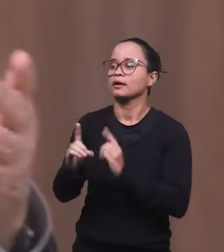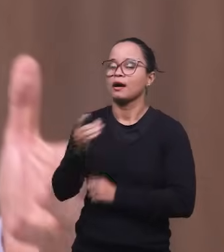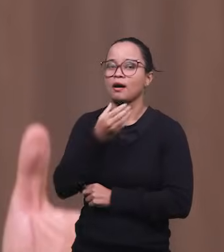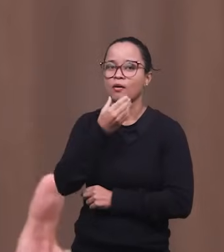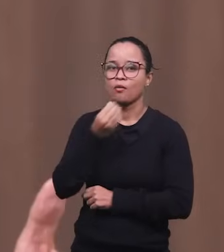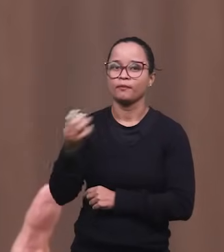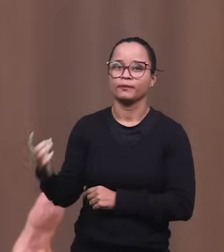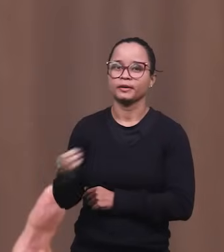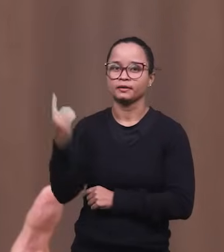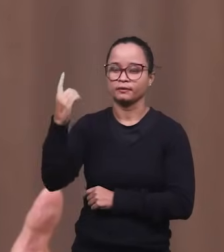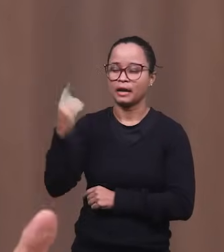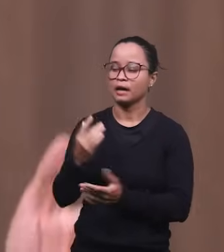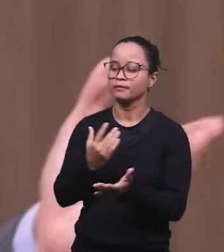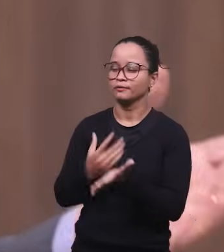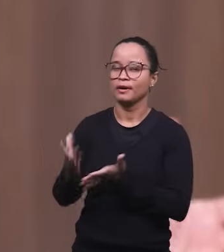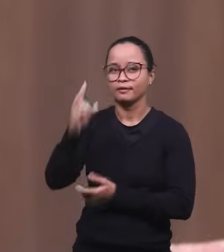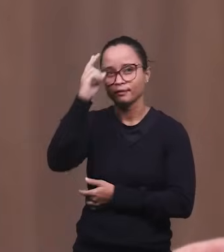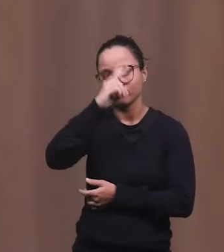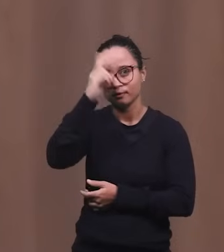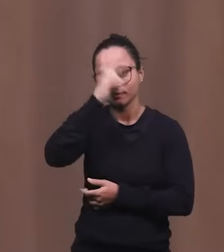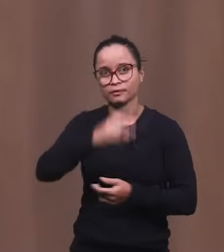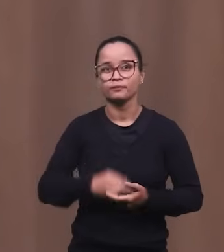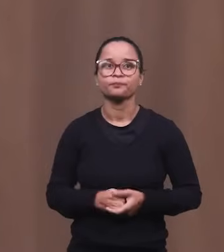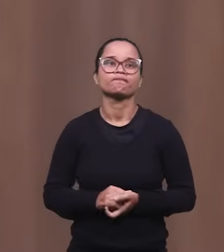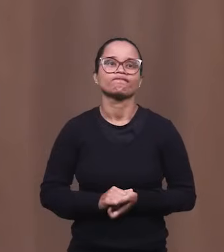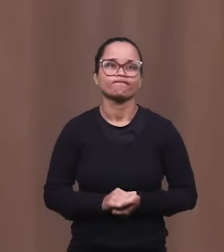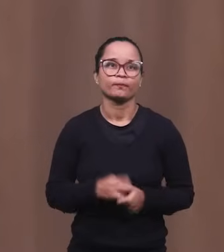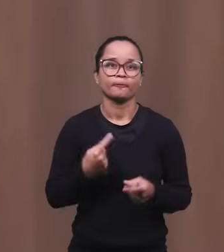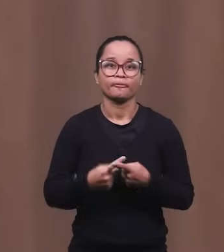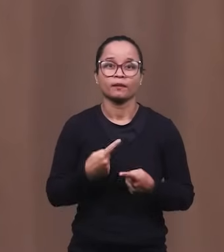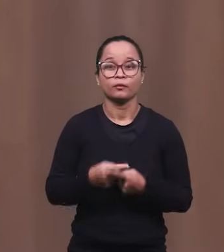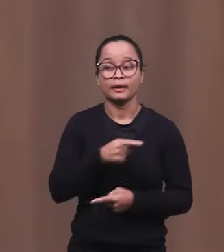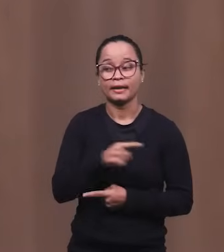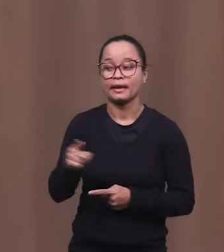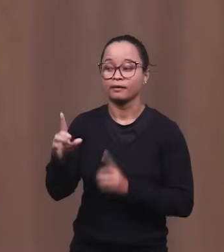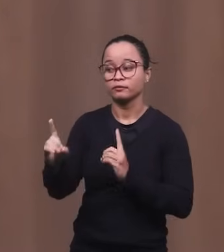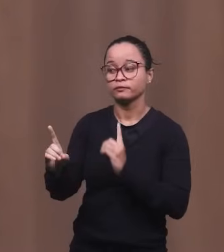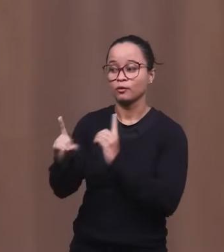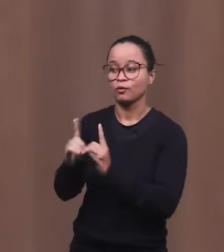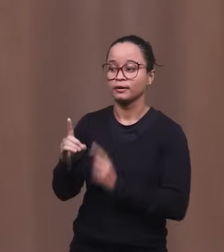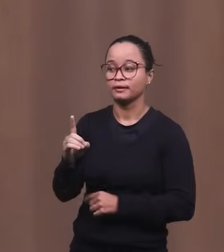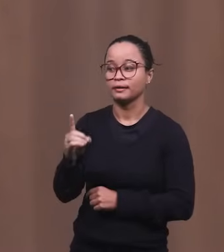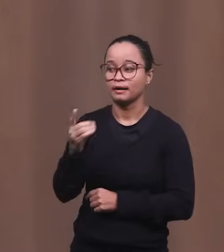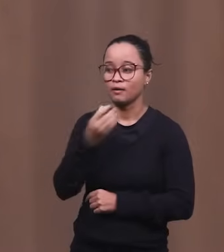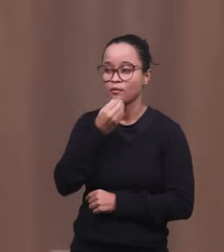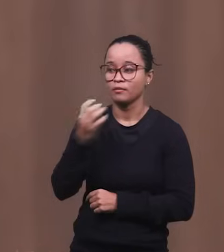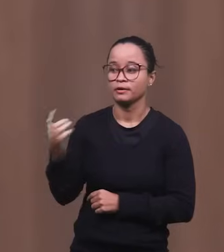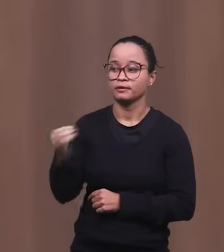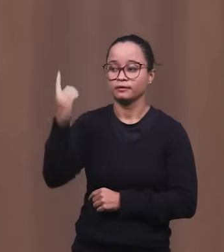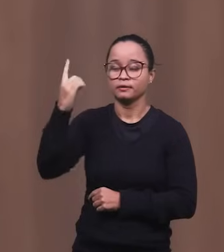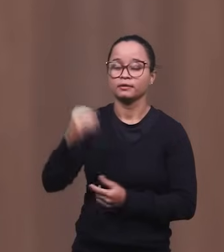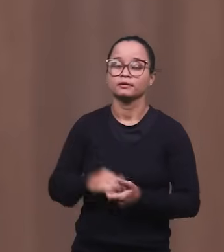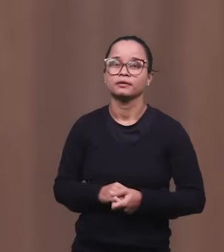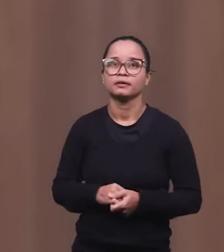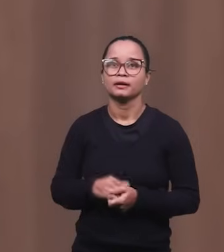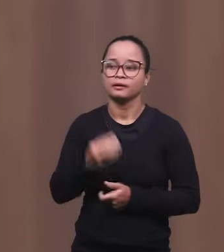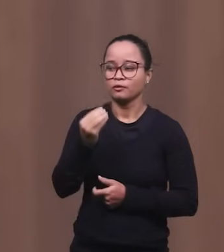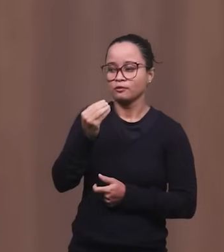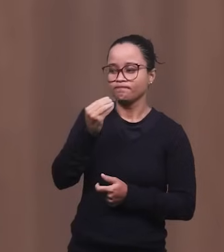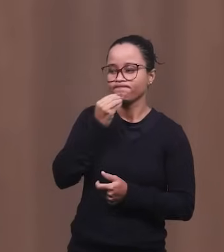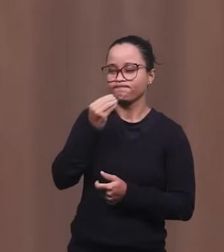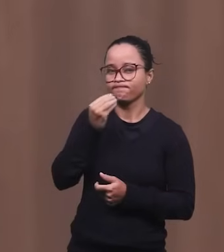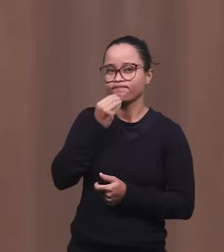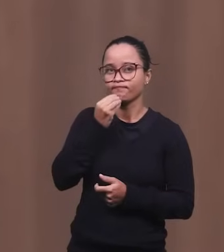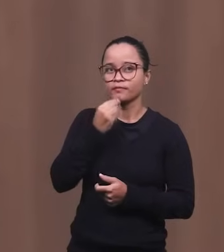de encontro a Davi. E aí começa a história, companheiros? Porque ela, quando foi de encontro a Davi, ela encontrou ali